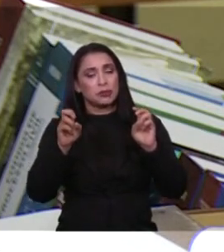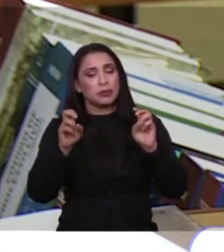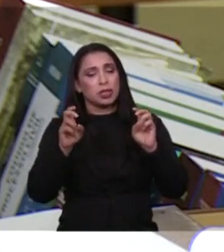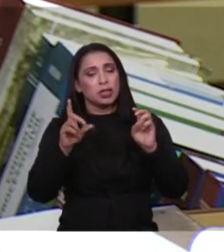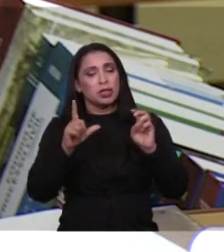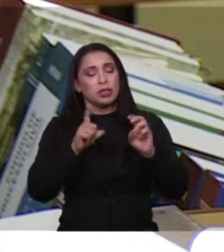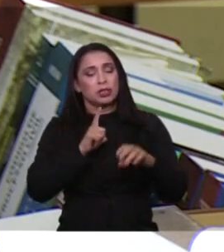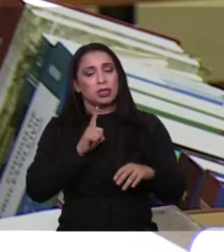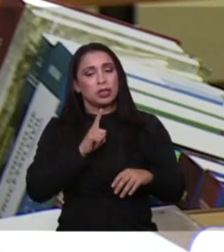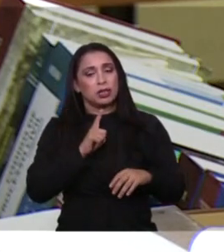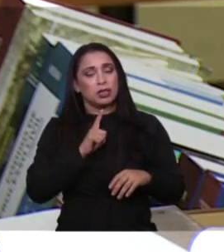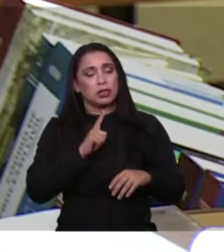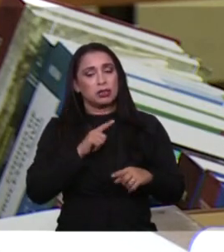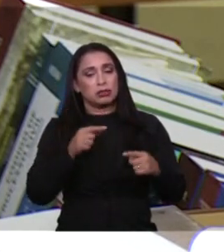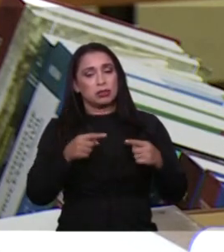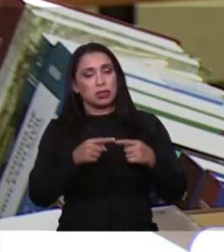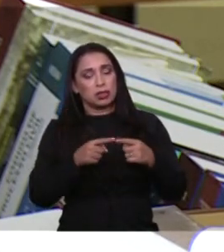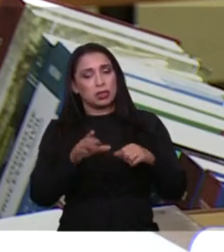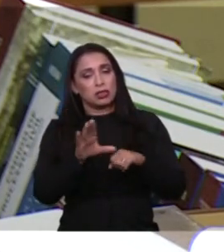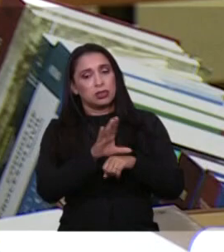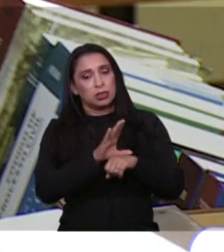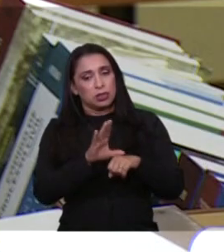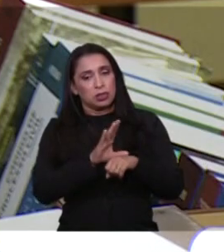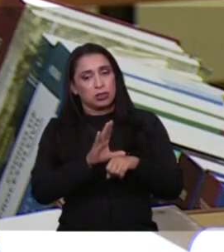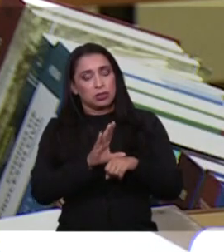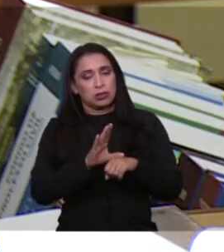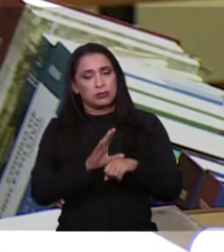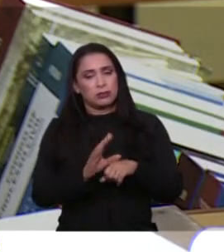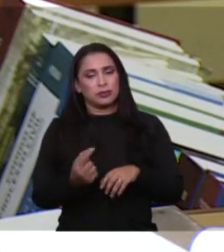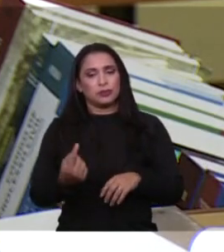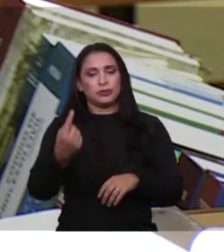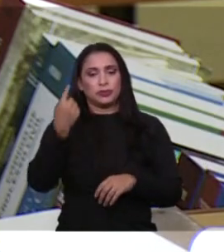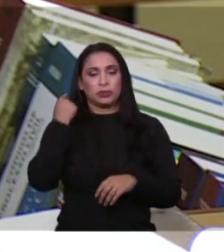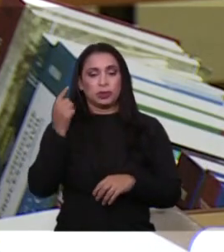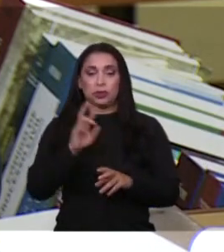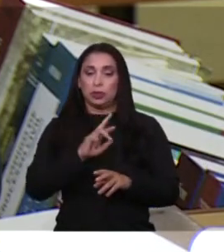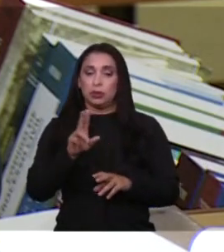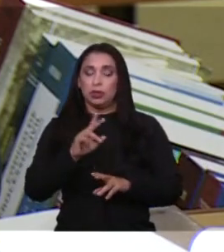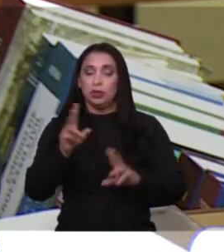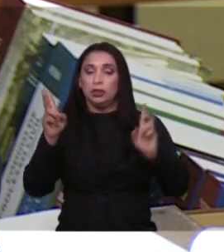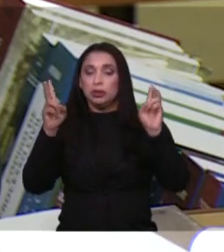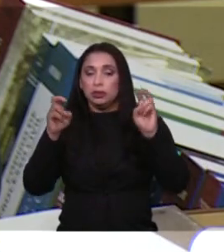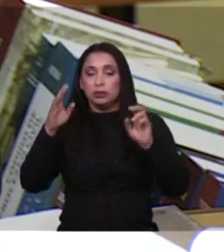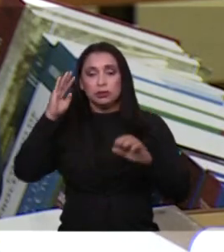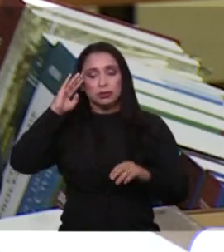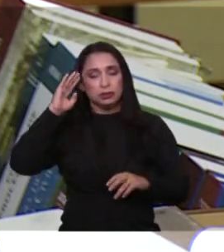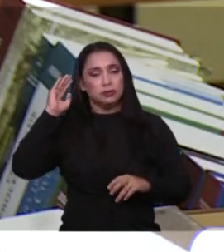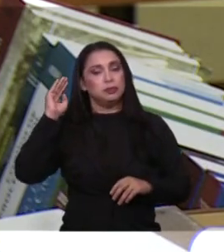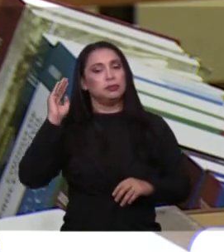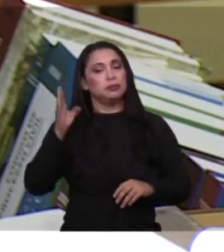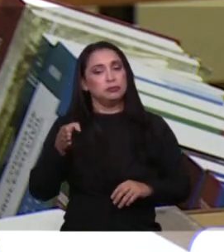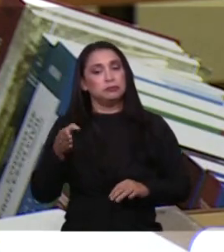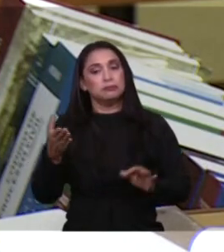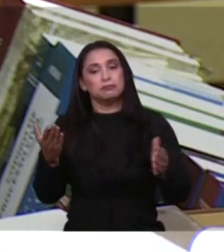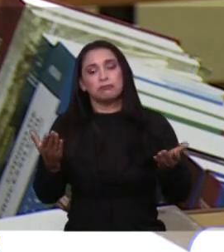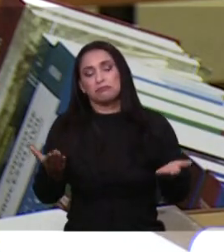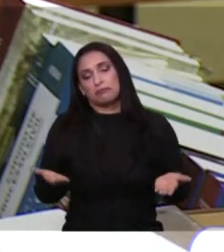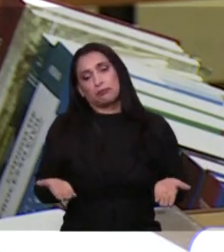artigos CPC para o momento próprio. É verdade. Não era matéria da questão principal.